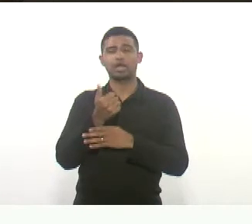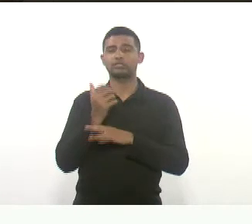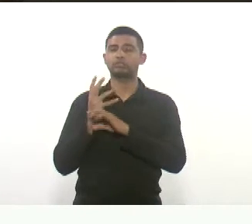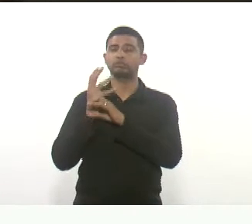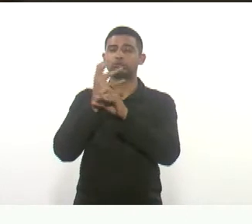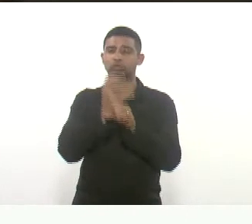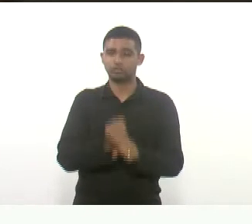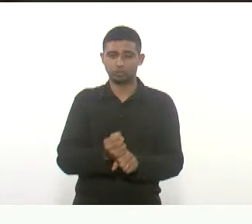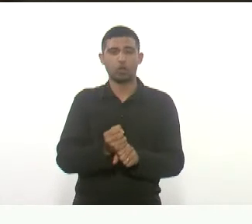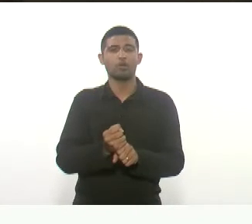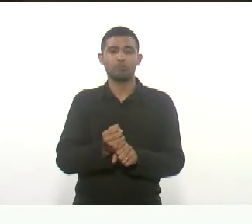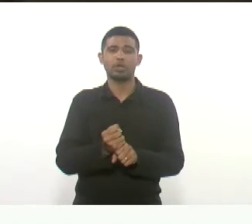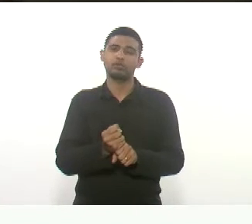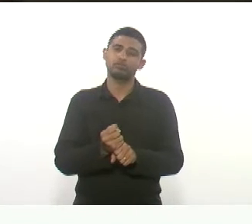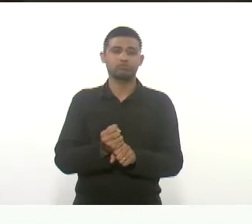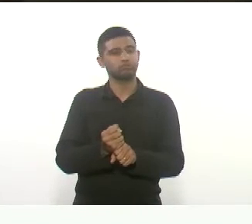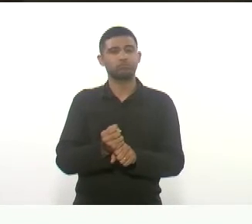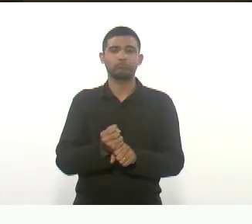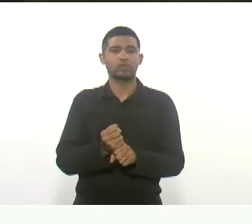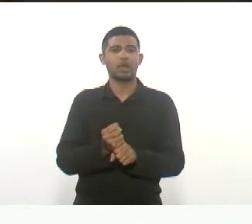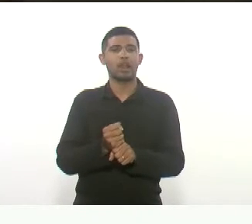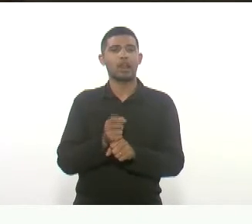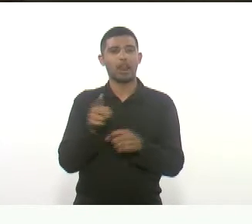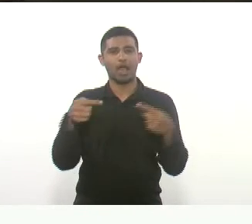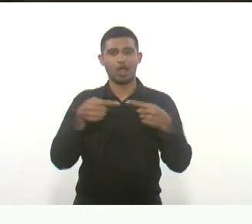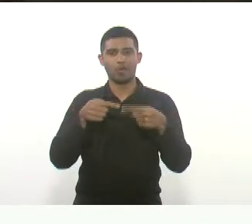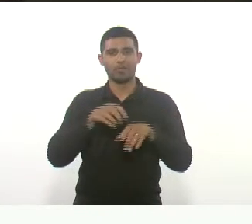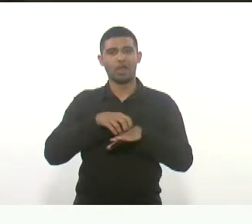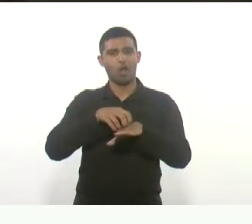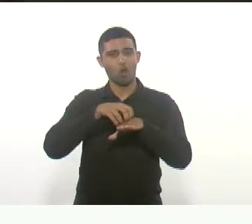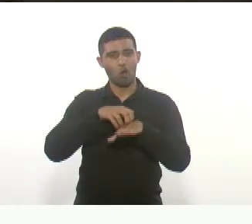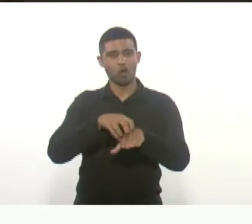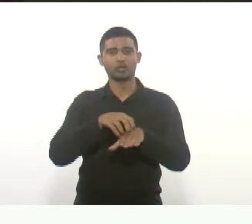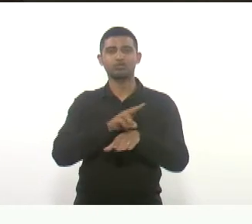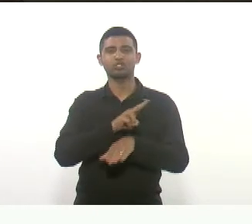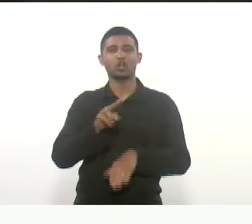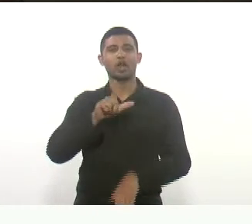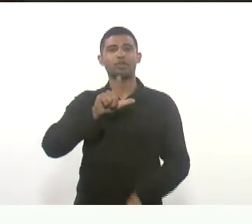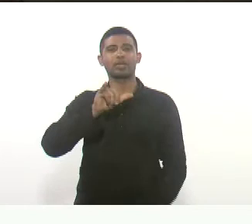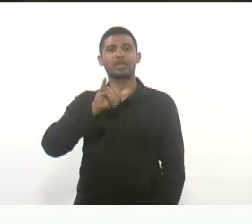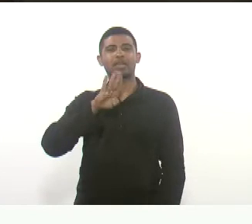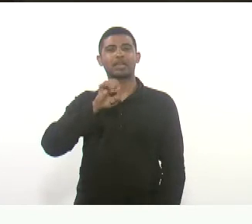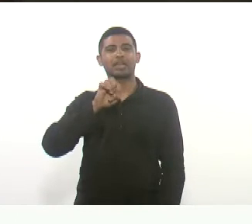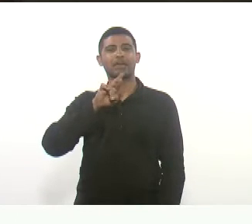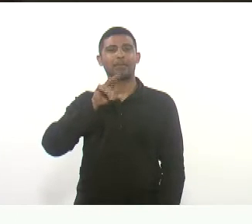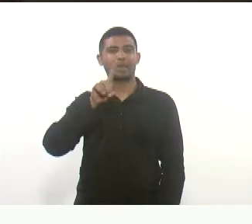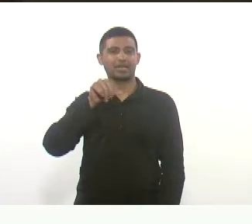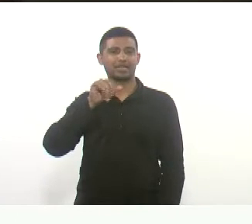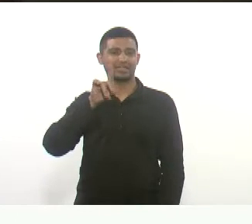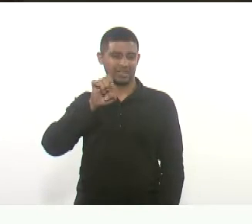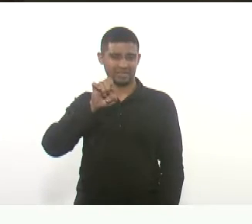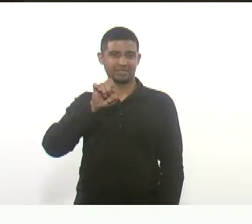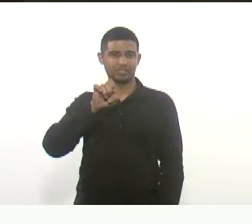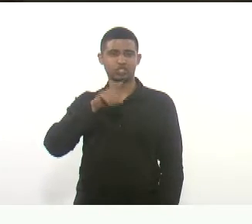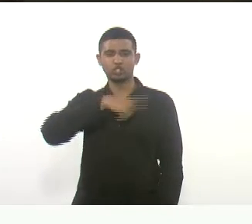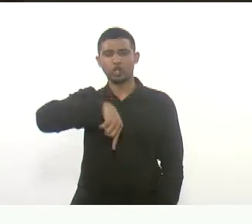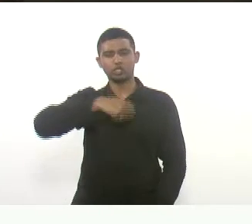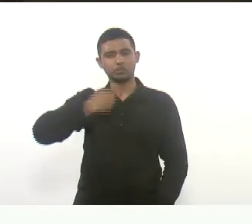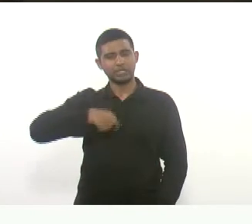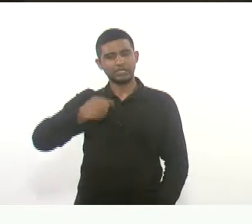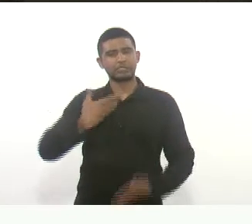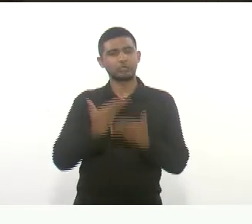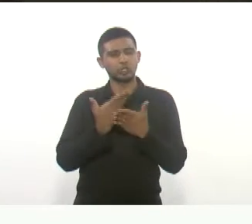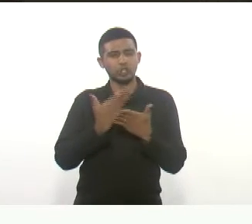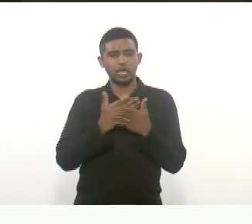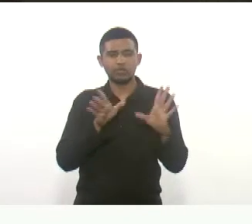totalidade a evasão escolar do ônibus da Liberdade, e que seria muito importante ter um estudo de viabilidade junto ao Estado.